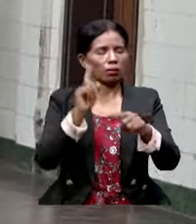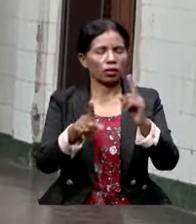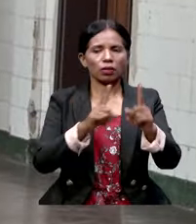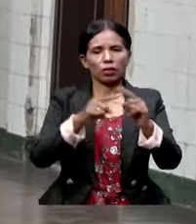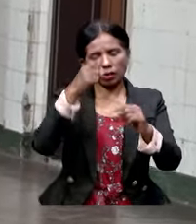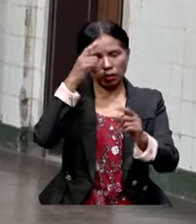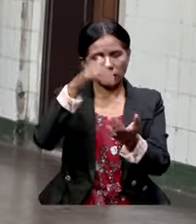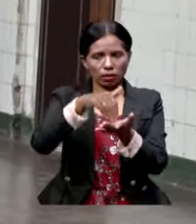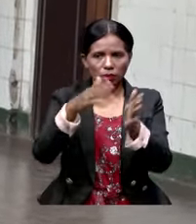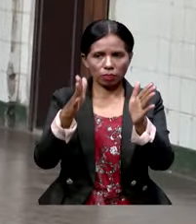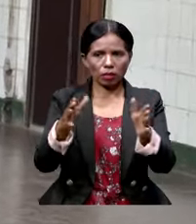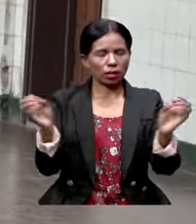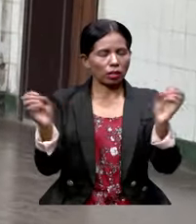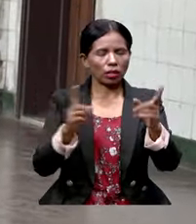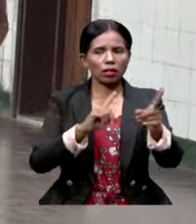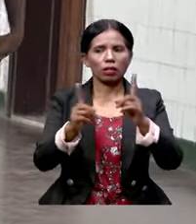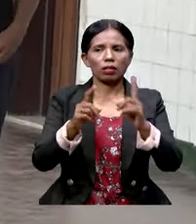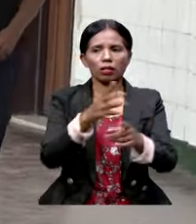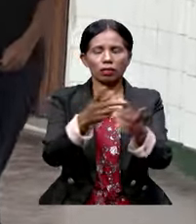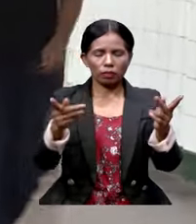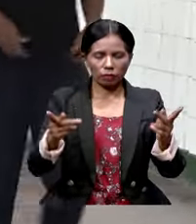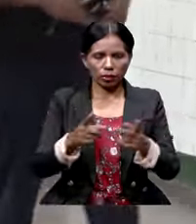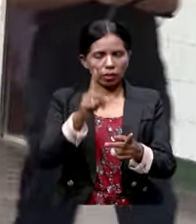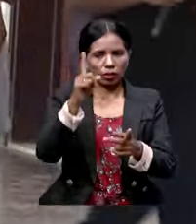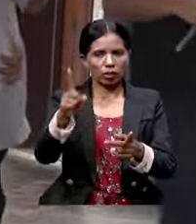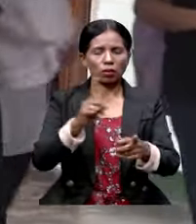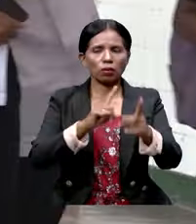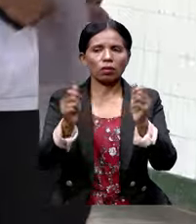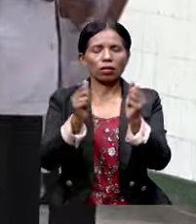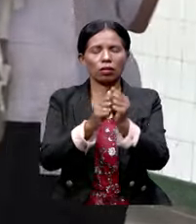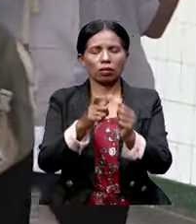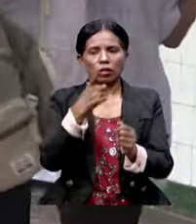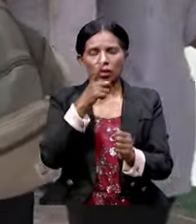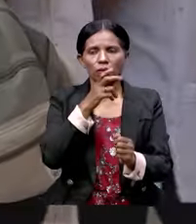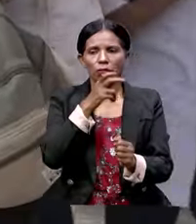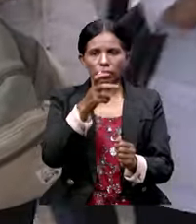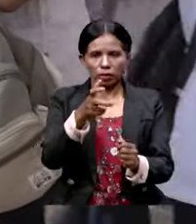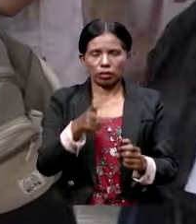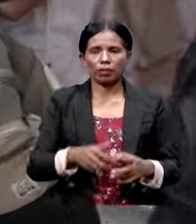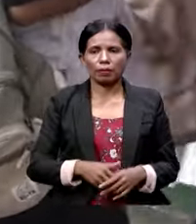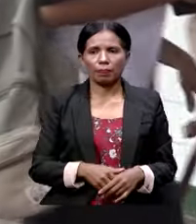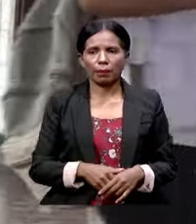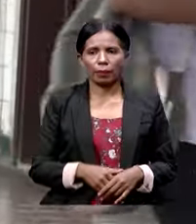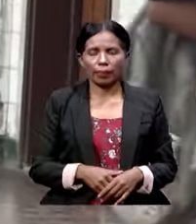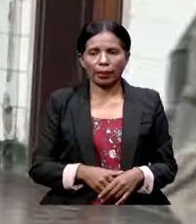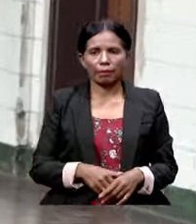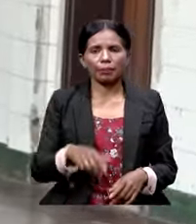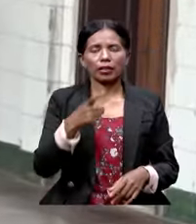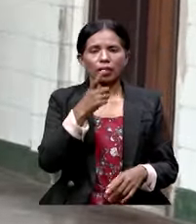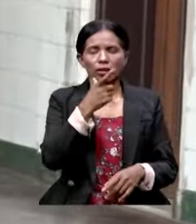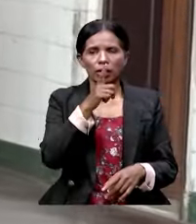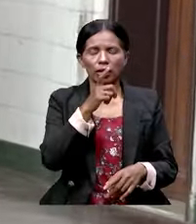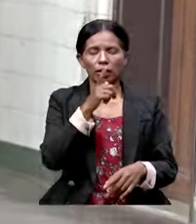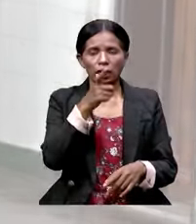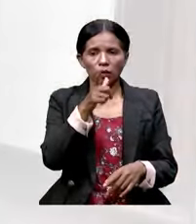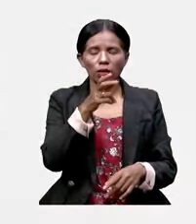Também estudante barak la hatomanan e ambiente ida nebe conversa com lian português. A língua portuguesa não reflete esforço